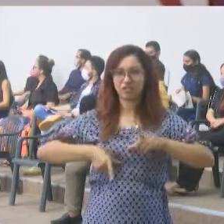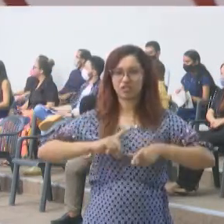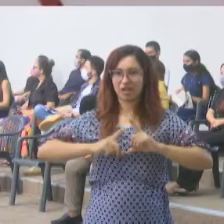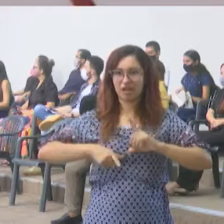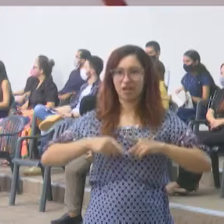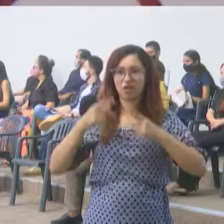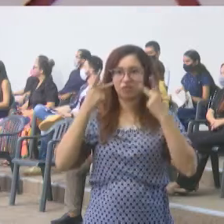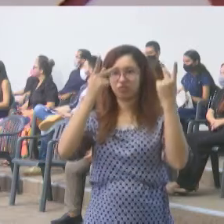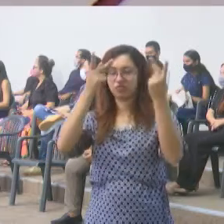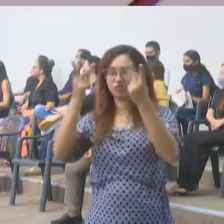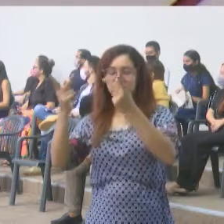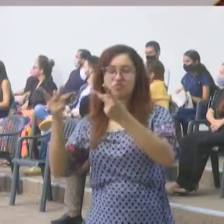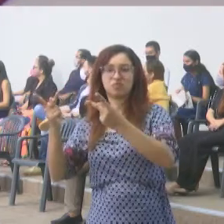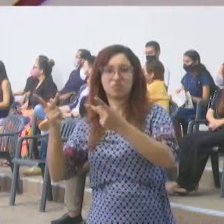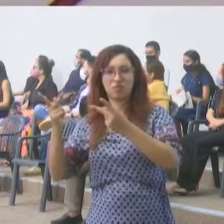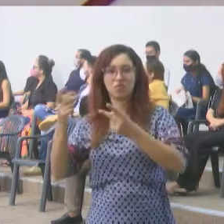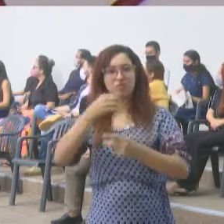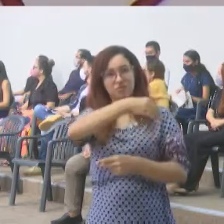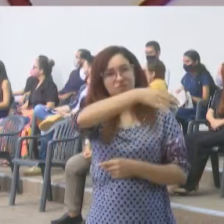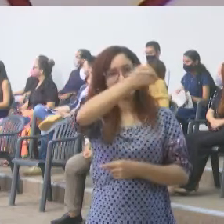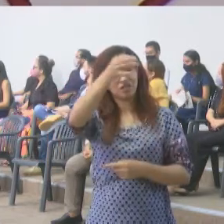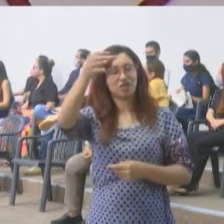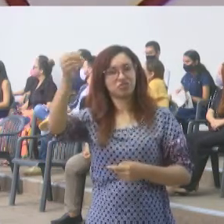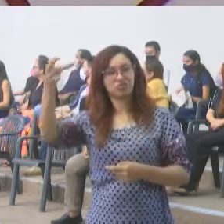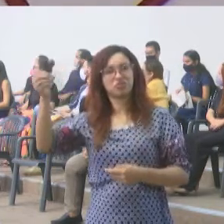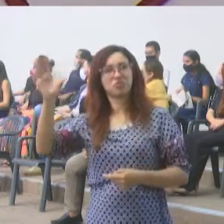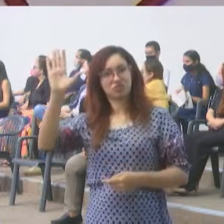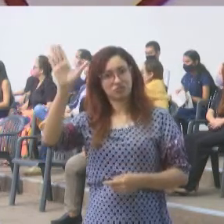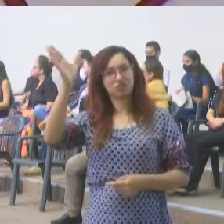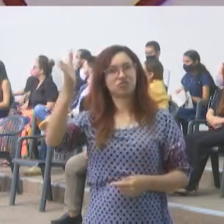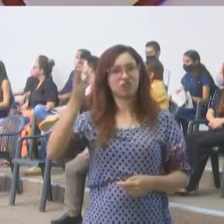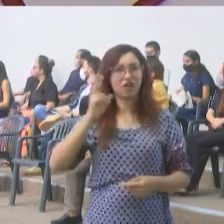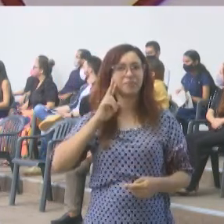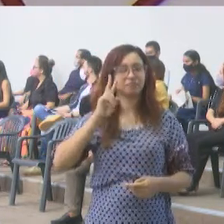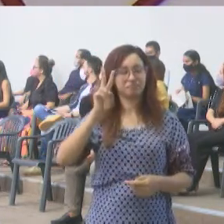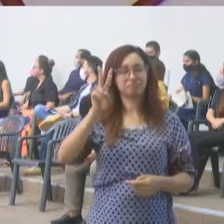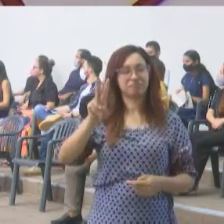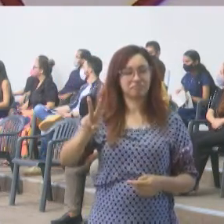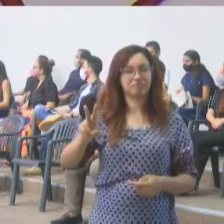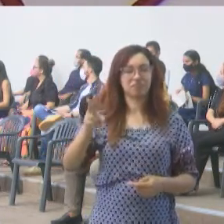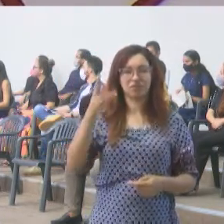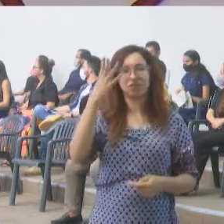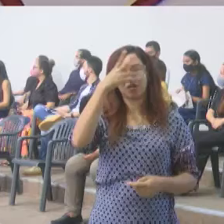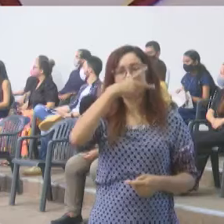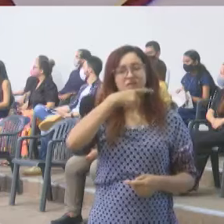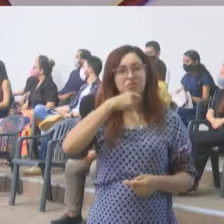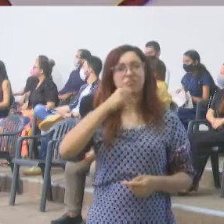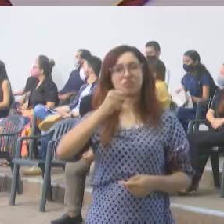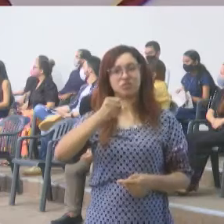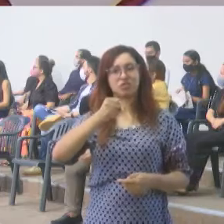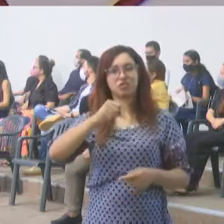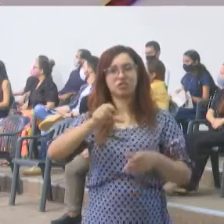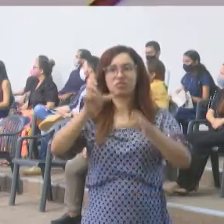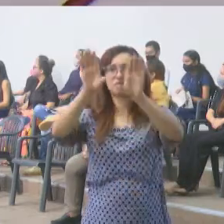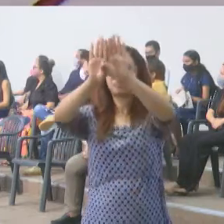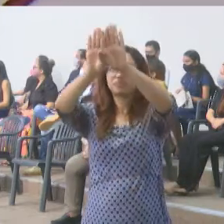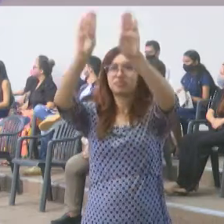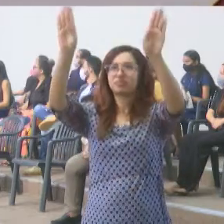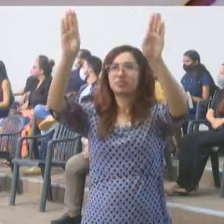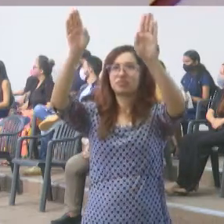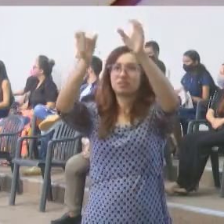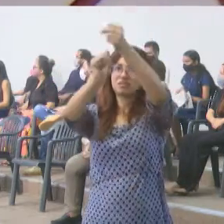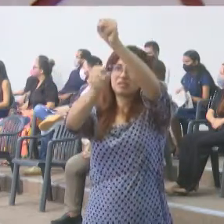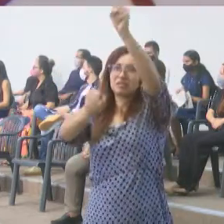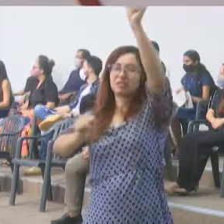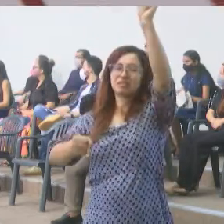entradas mais conhecidas é a Porta de Damasco. Quem já foi sabe do que eu estou falando, tem um portão grande, bonito. Depois tem a Torre de